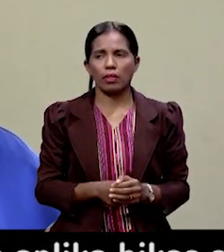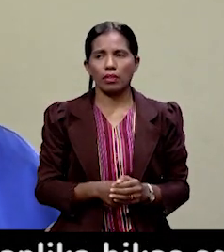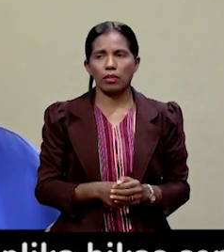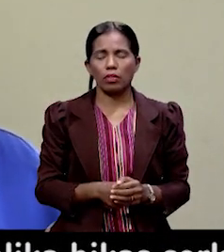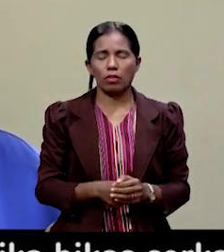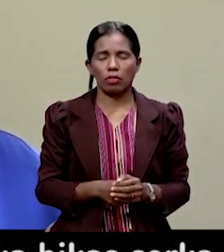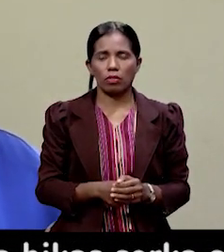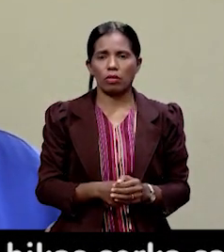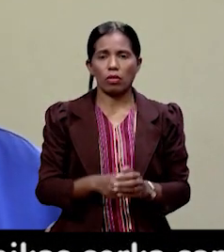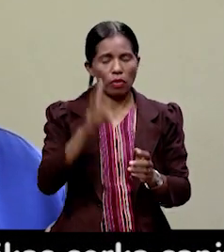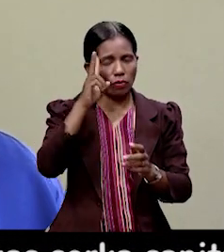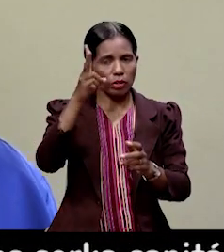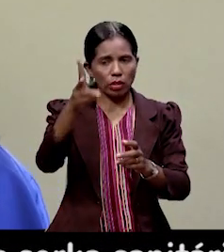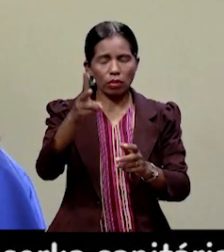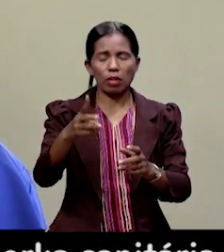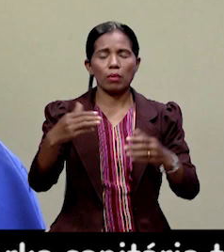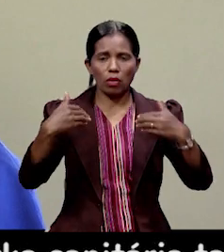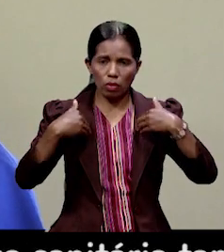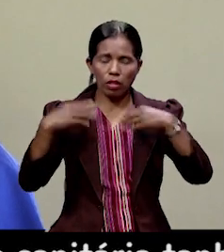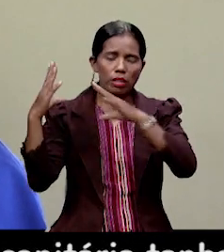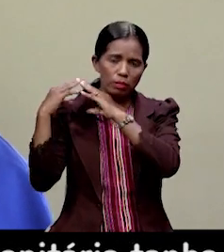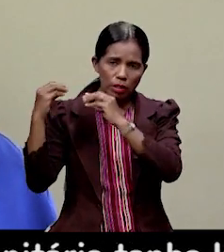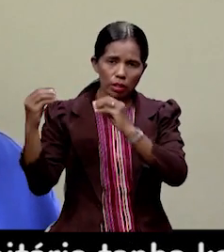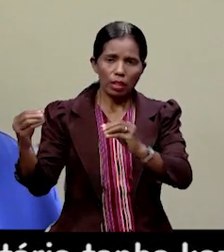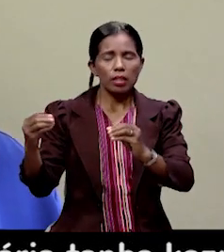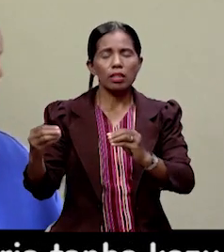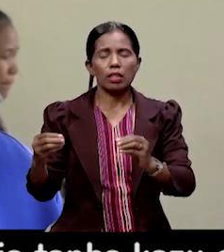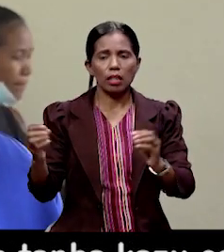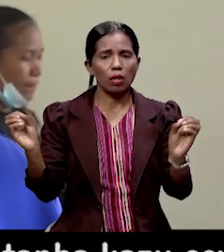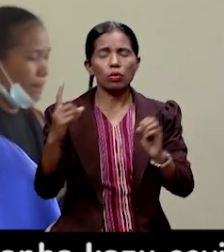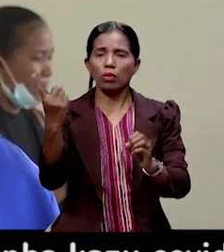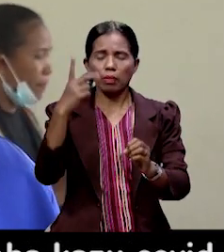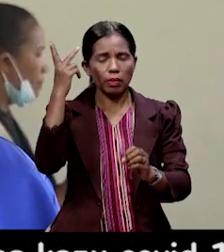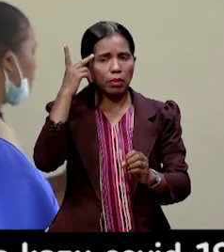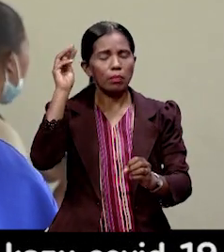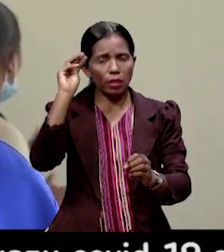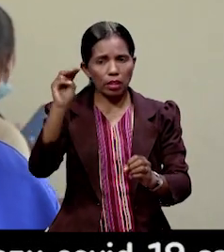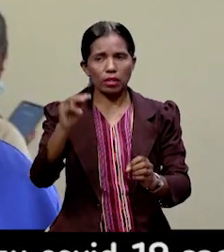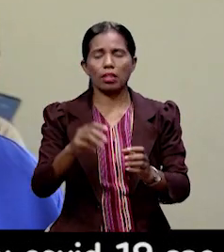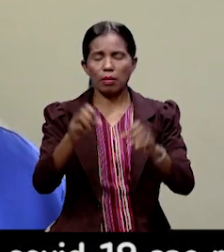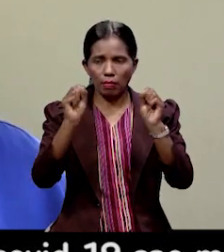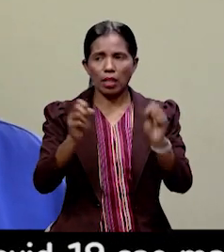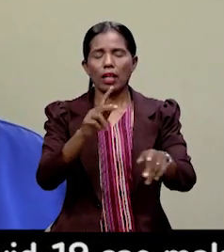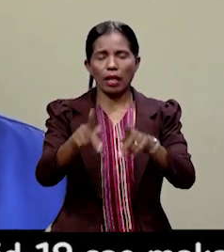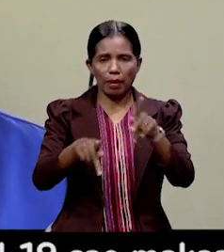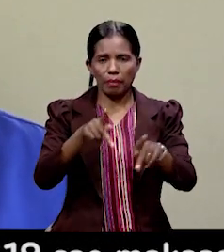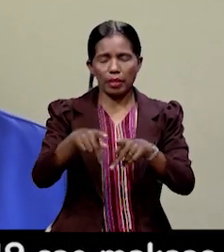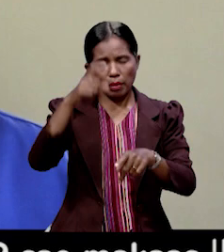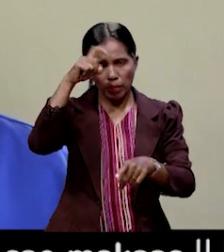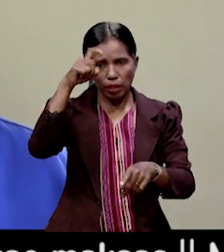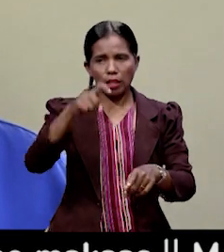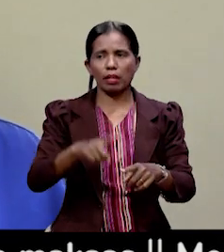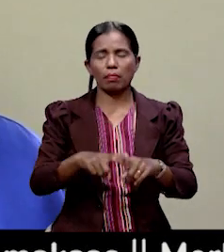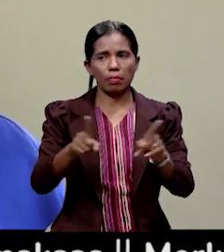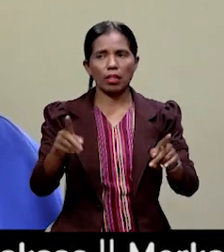visão, o experiência e logo primeiro-ministro lei. Primeiro-ministro é mais uma técnica,